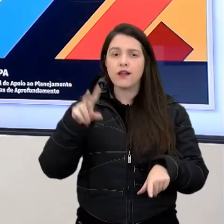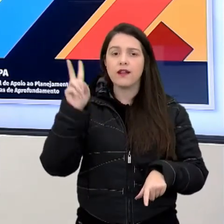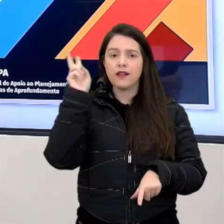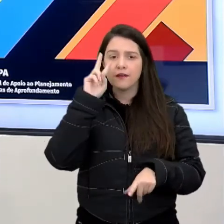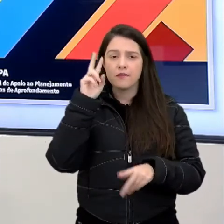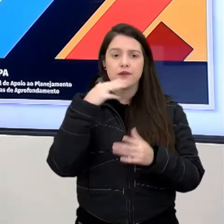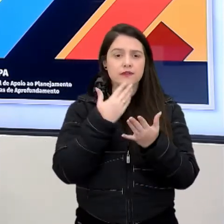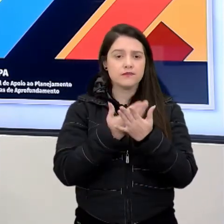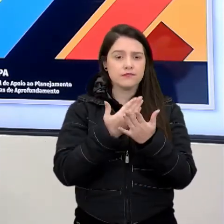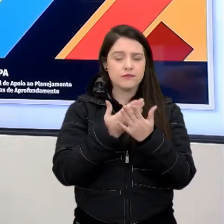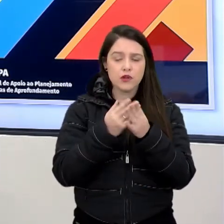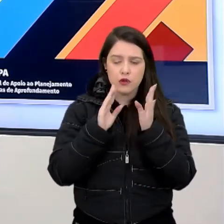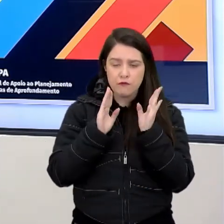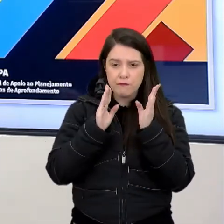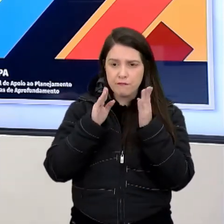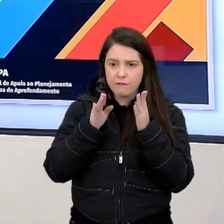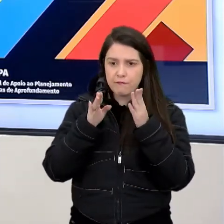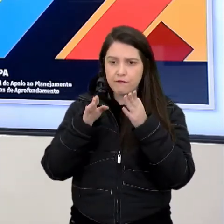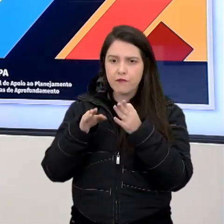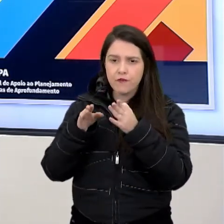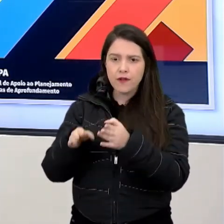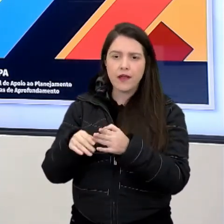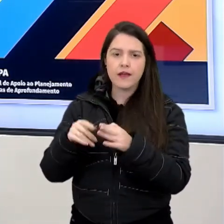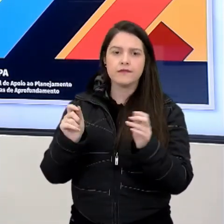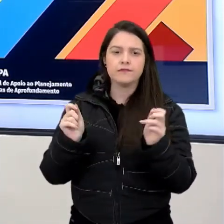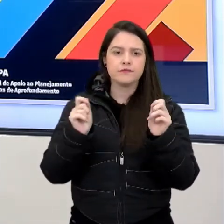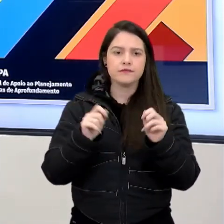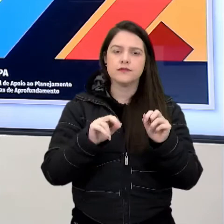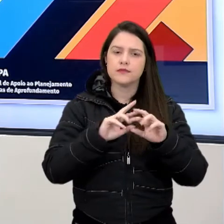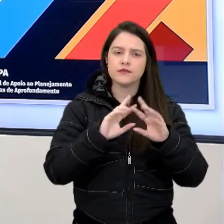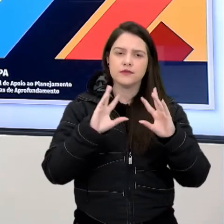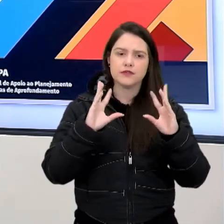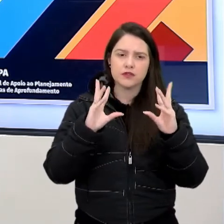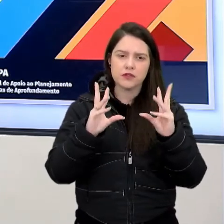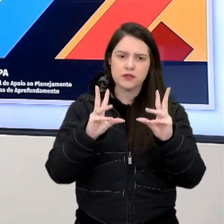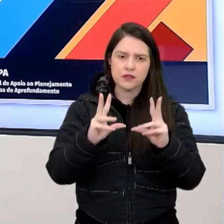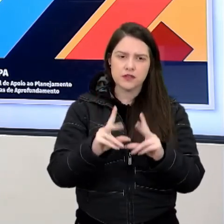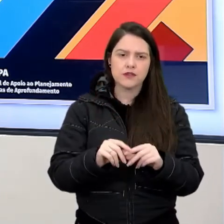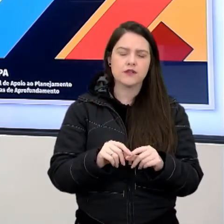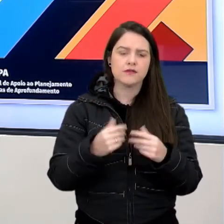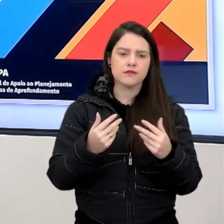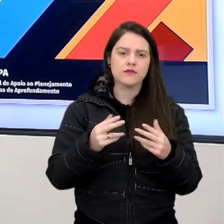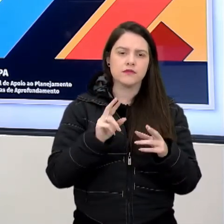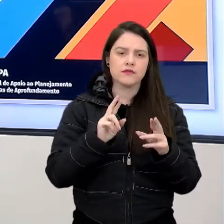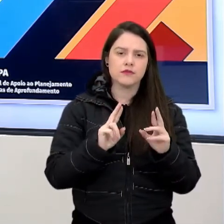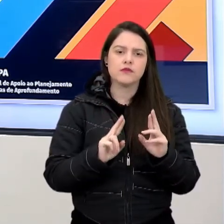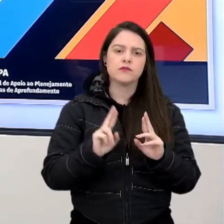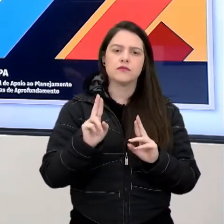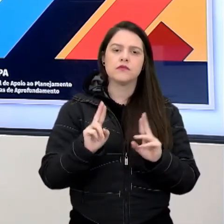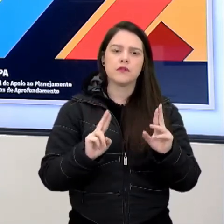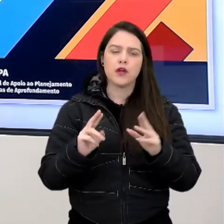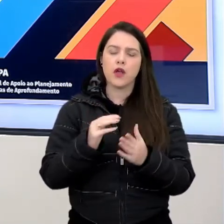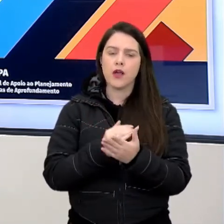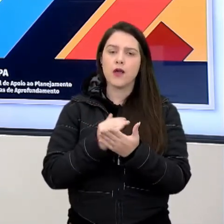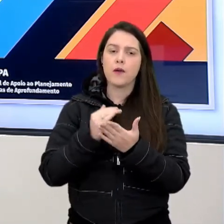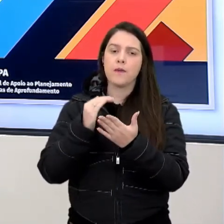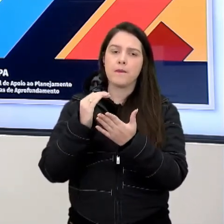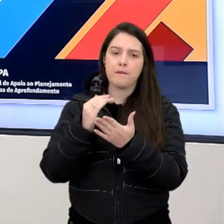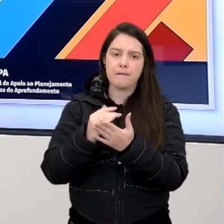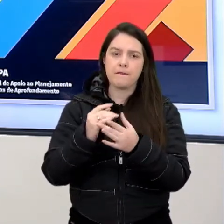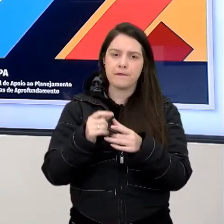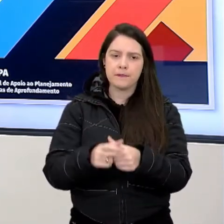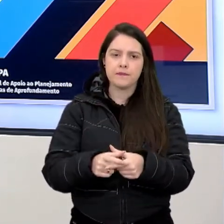aulas, infográficos, interpretação de gráficos, toda essa questão, né? Então, se a gente for revisitar as aulas passadas lá,